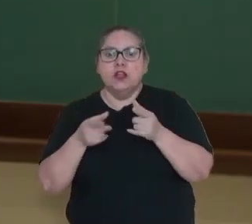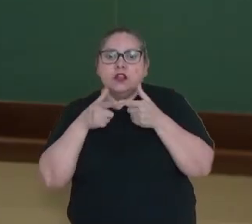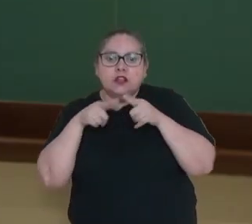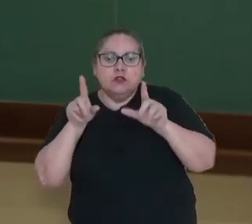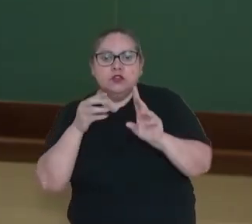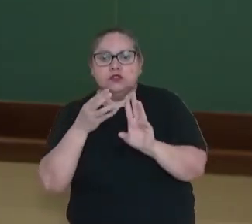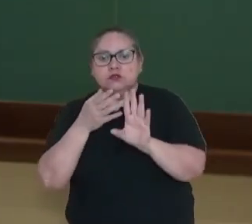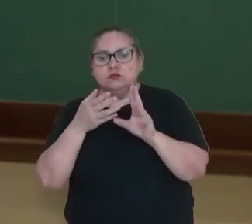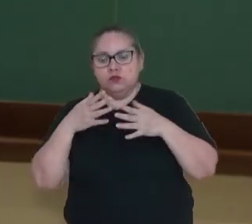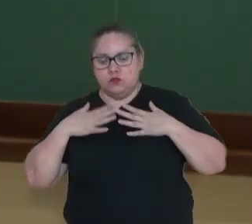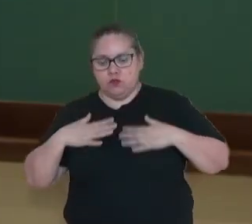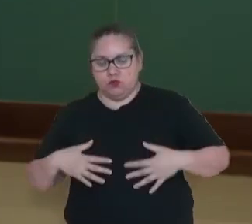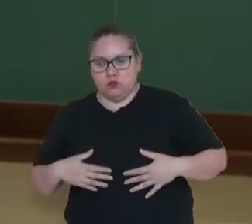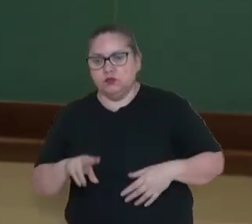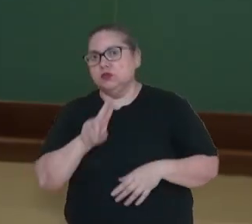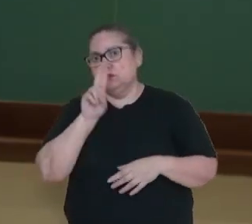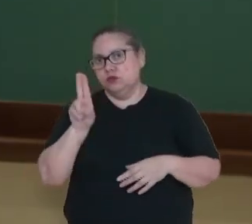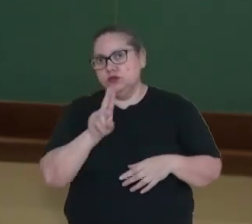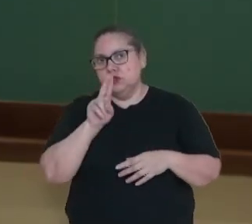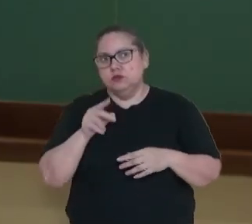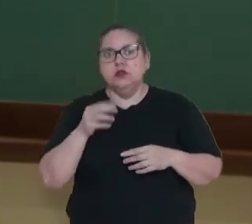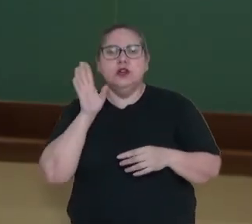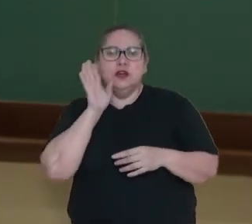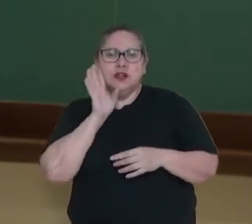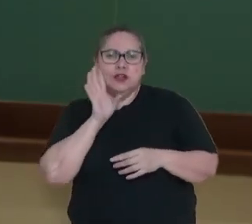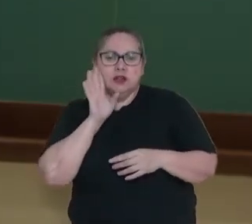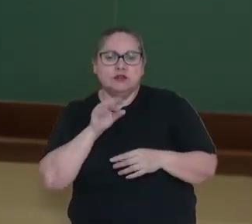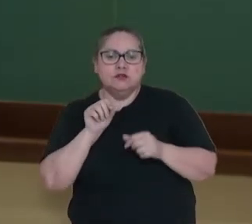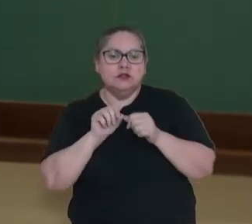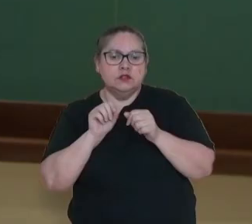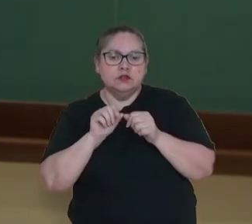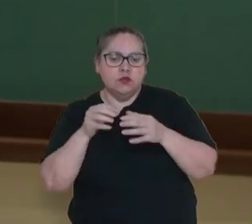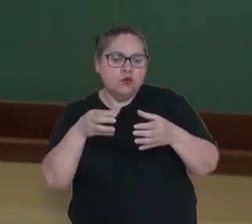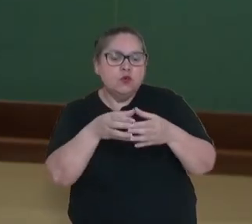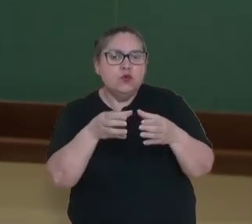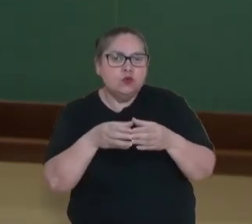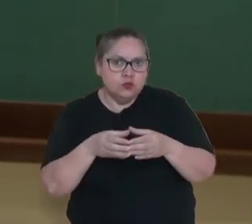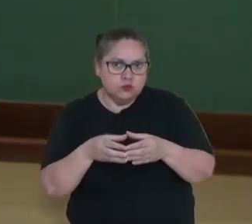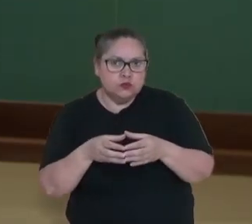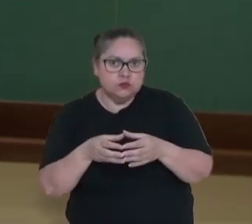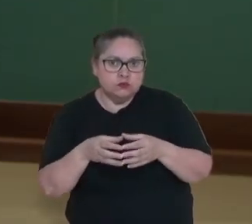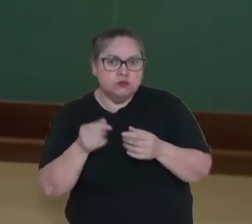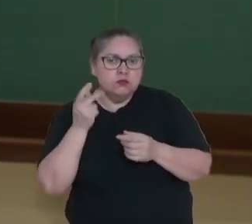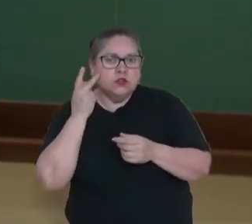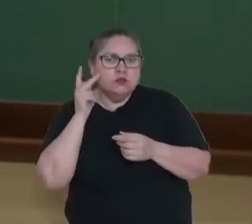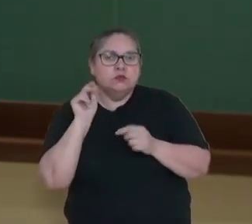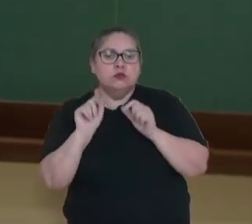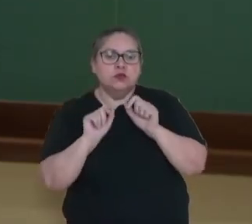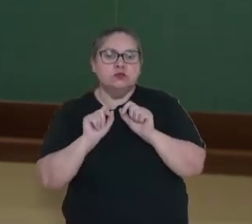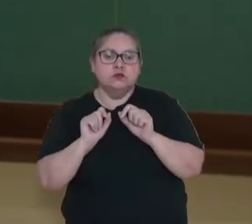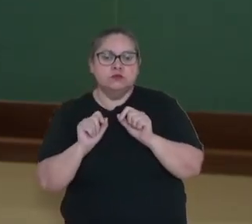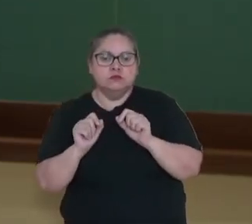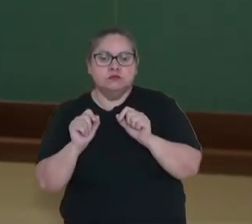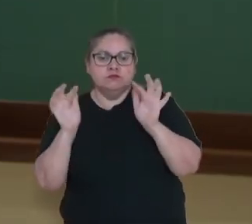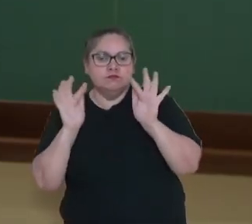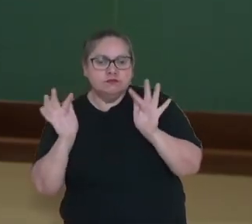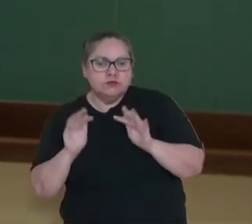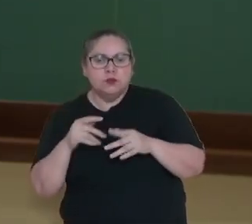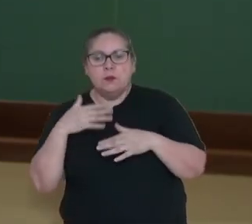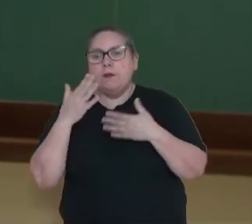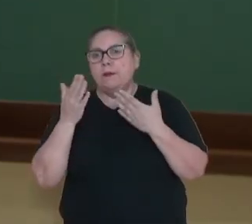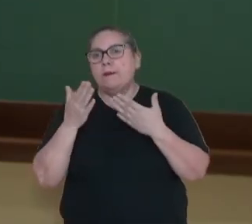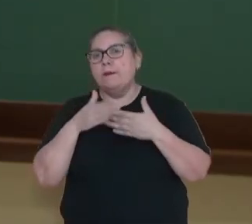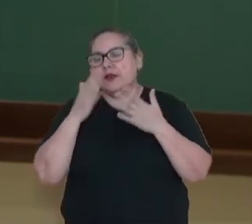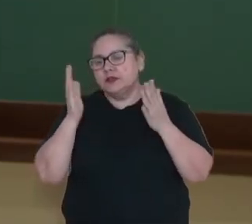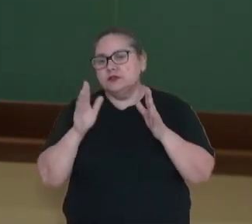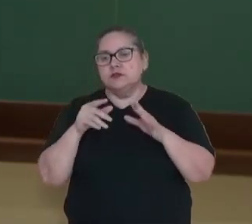linguagem corporal para você utilizar. É legal que vocês façam isso em grupo, tá bom? Para que vocês possam se divertir um pouquinho mais. Então ali